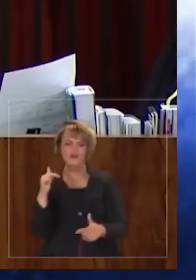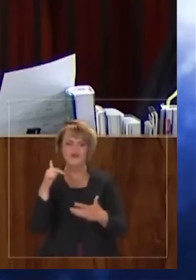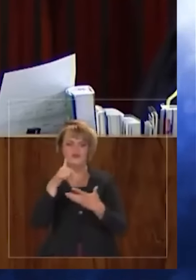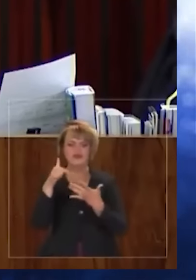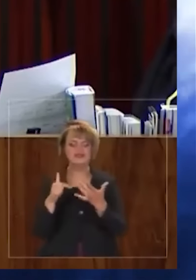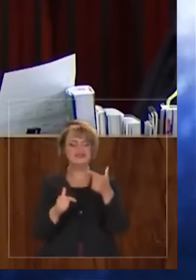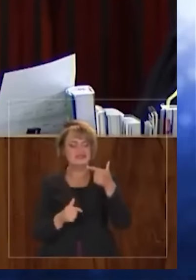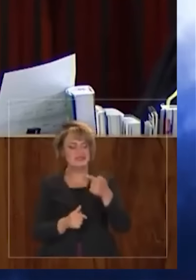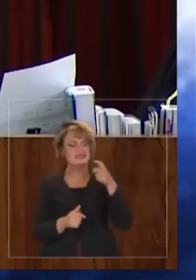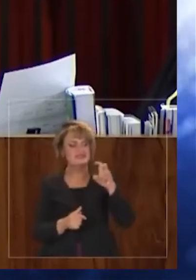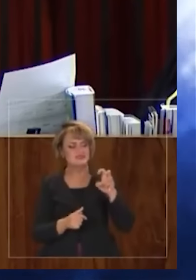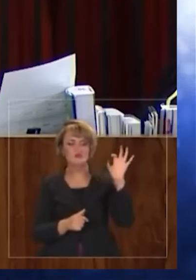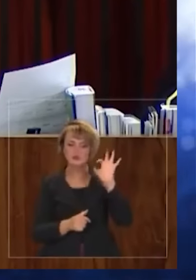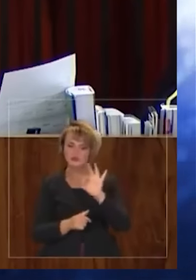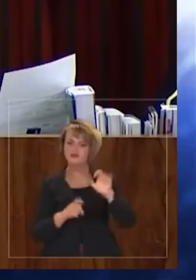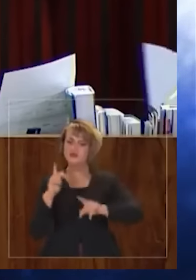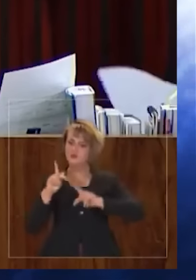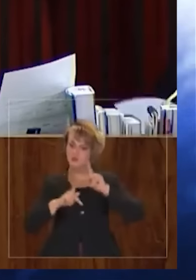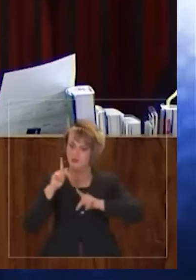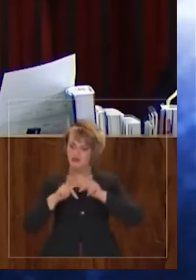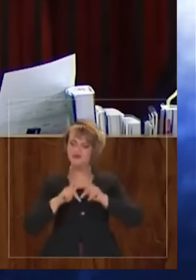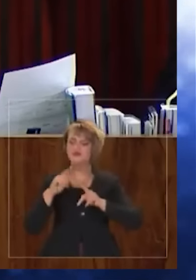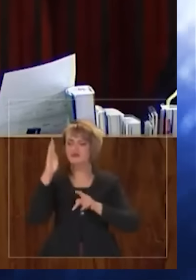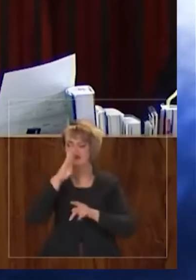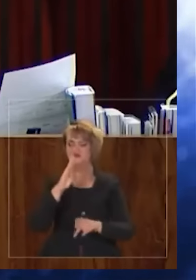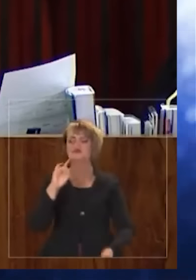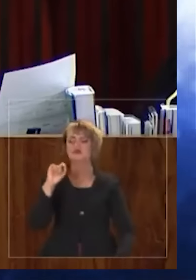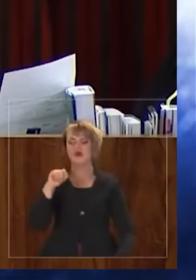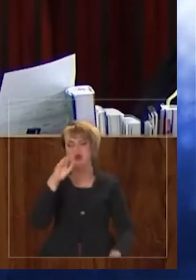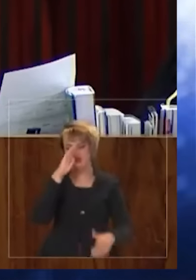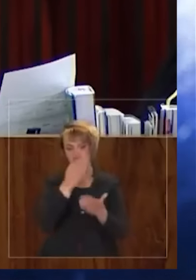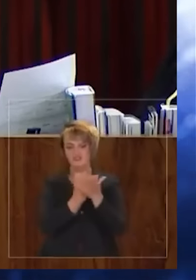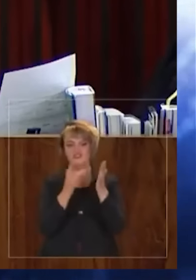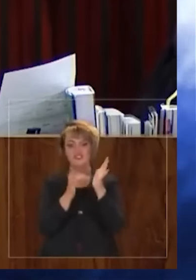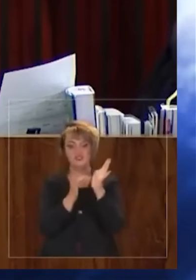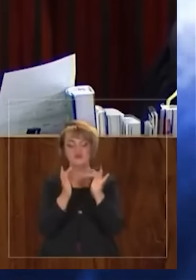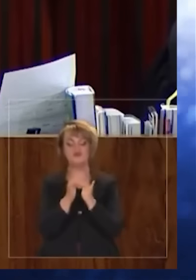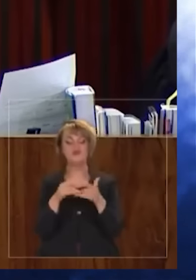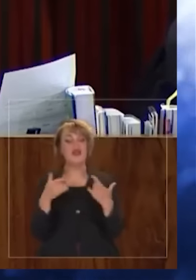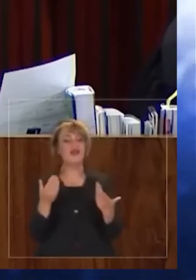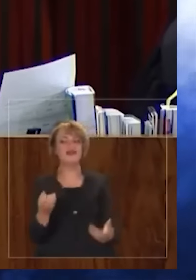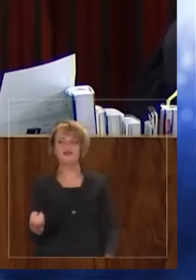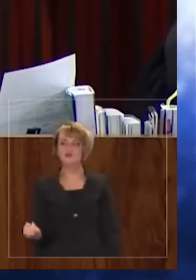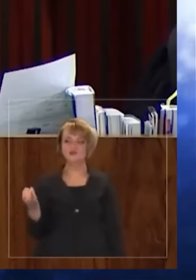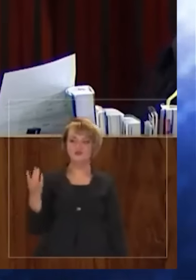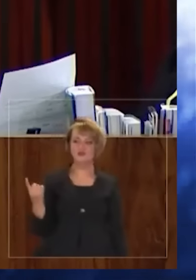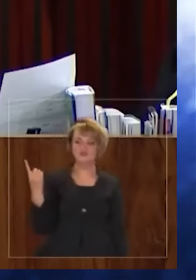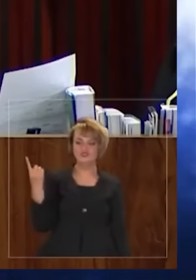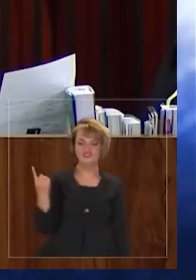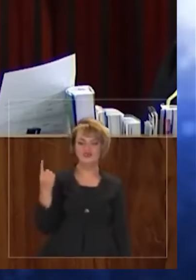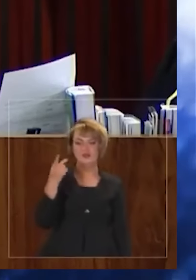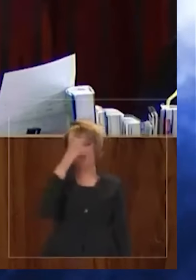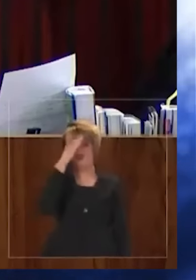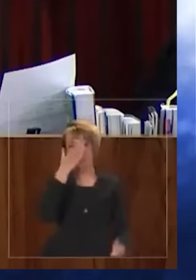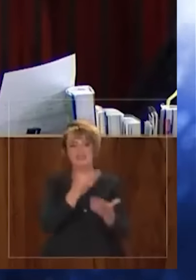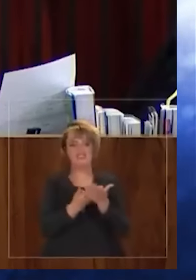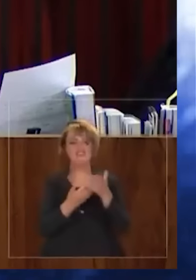75% da população brasileira um satanista dá uma